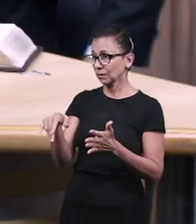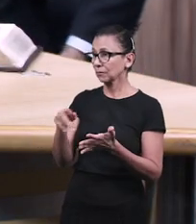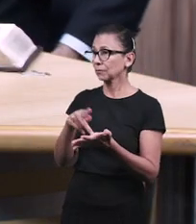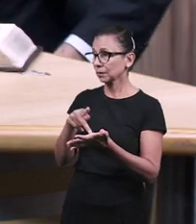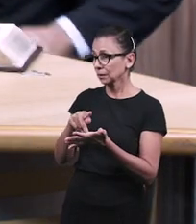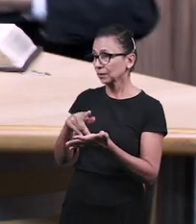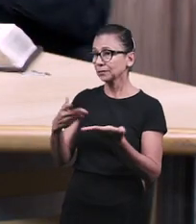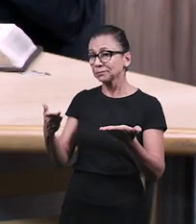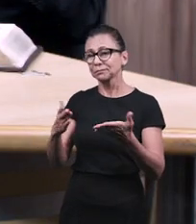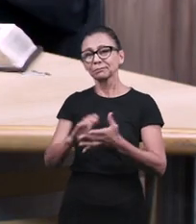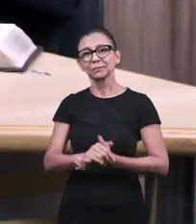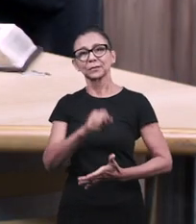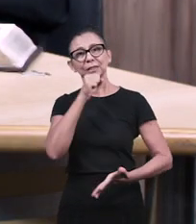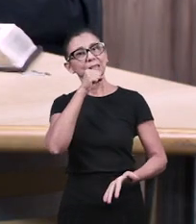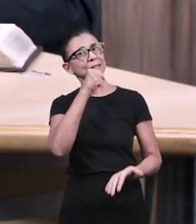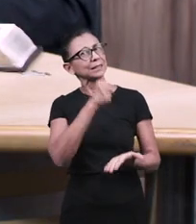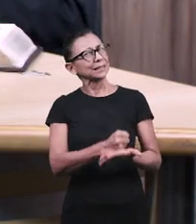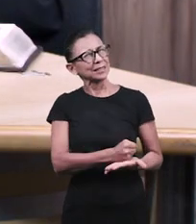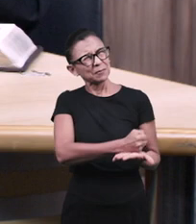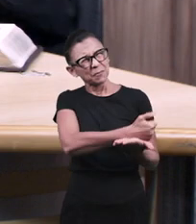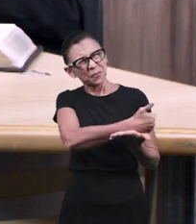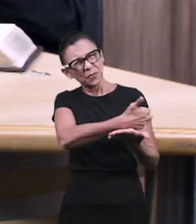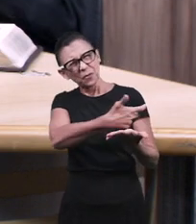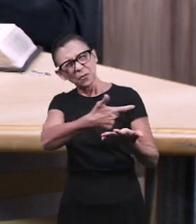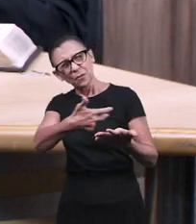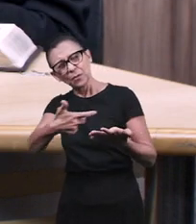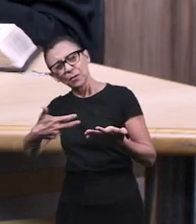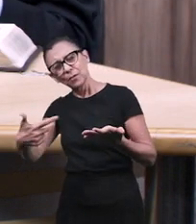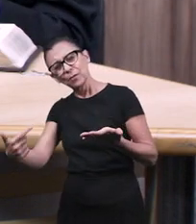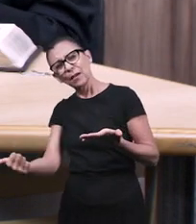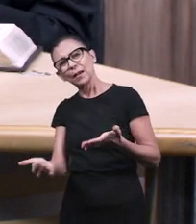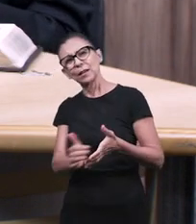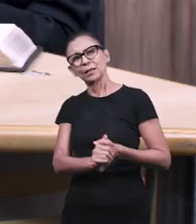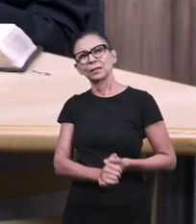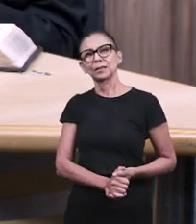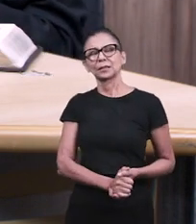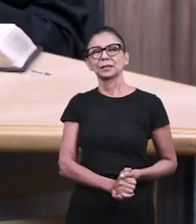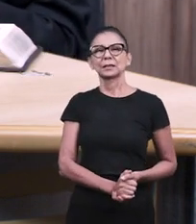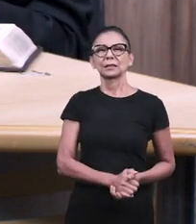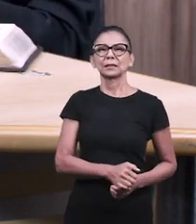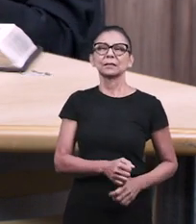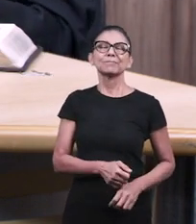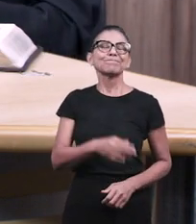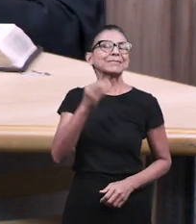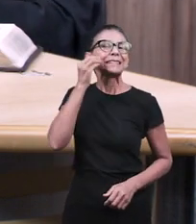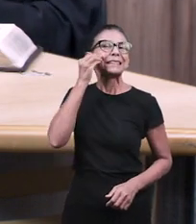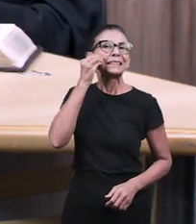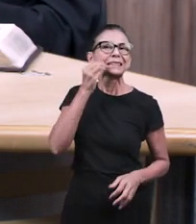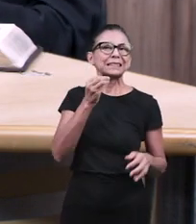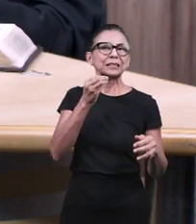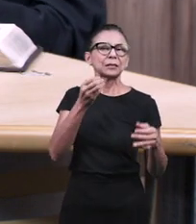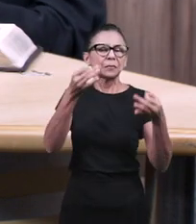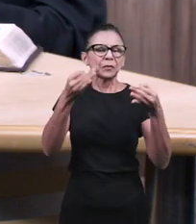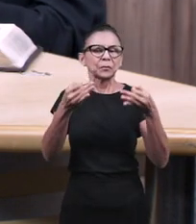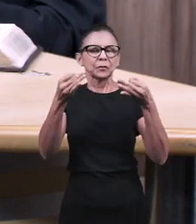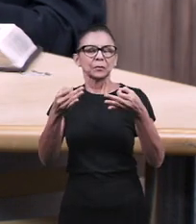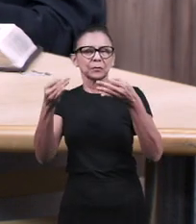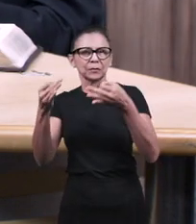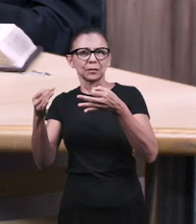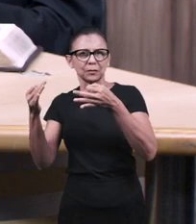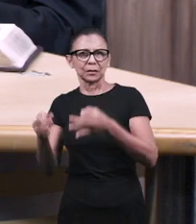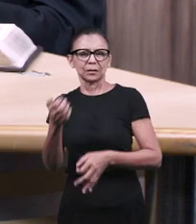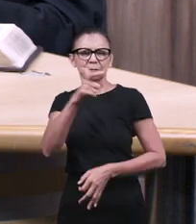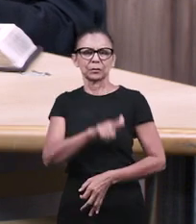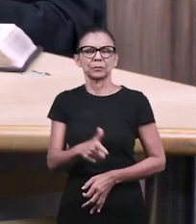isso? Então, o Velho Testamento é uma série de tentativas de alcançar a perfeição, porque Deus diz que